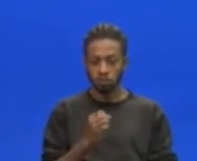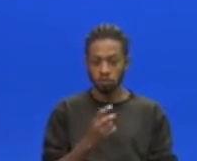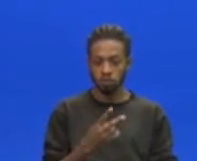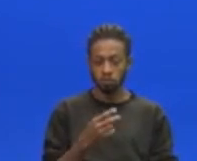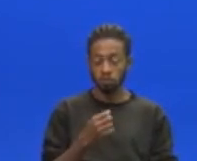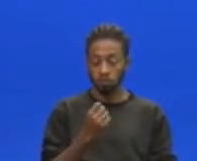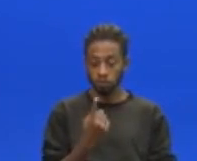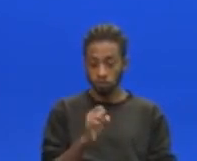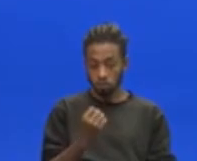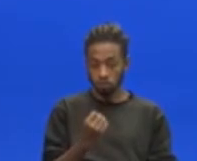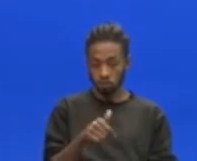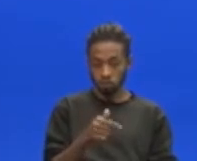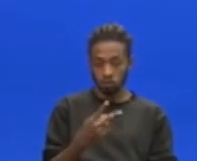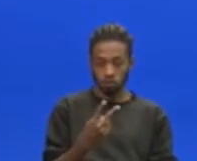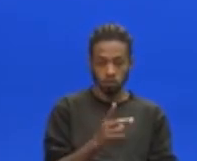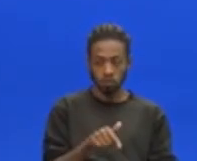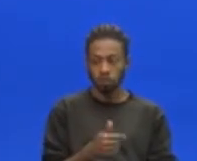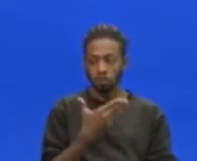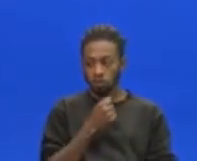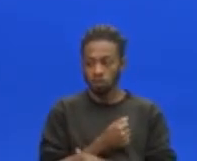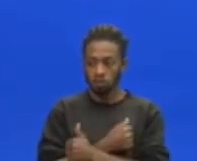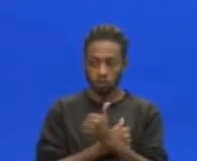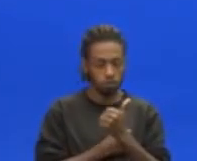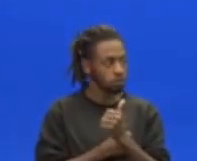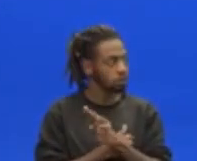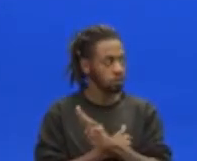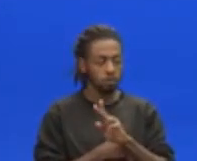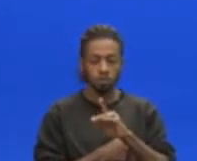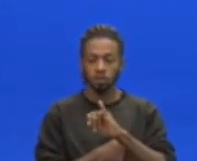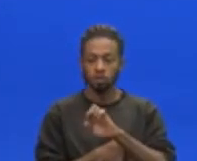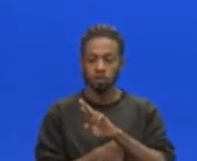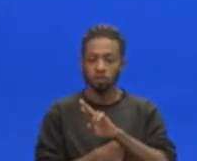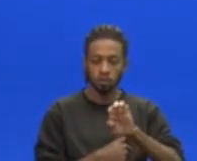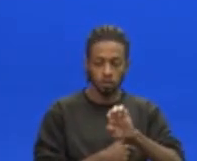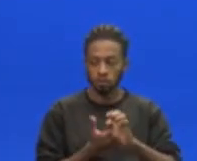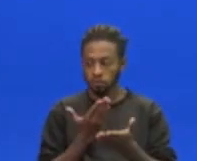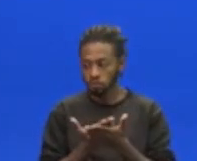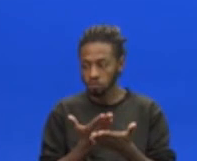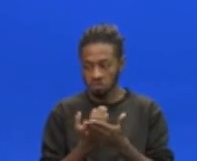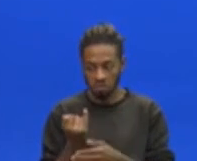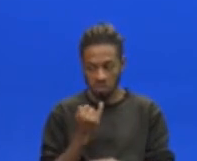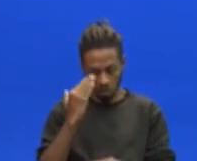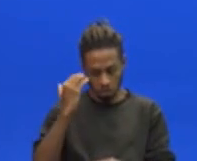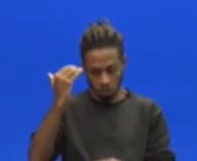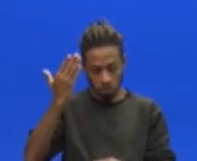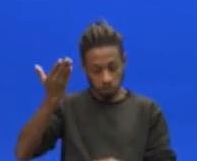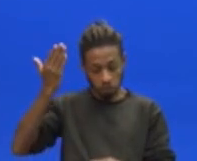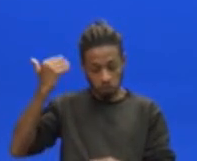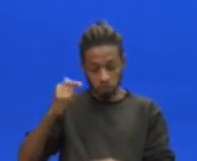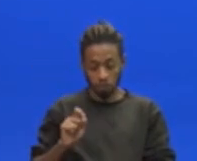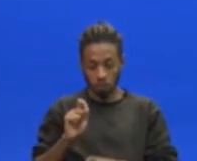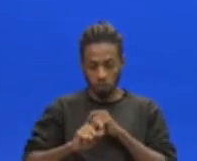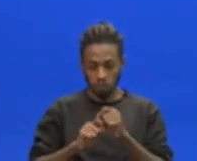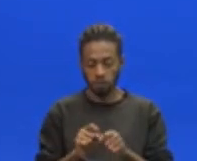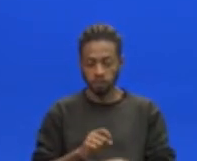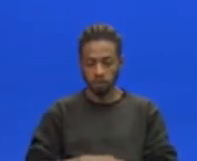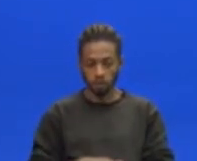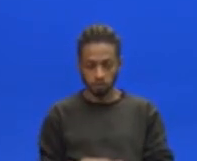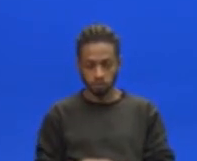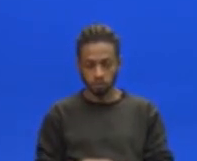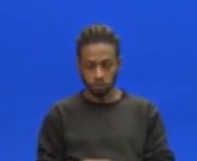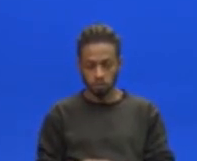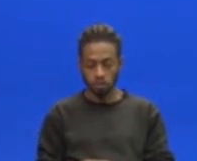1872, foi Pierre Louis. Pierre Louis, então, foi um estudioso muito reconhecido